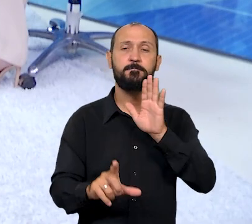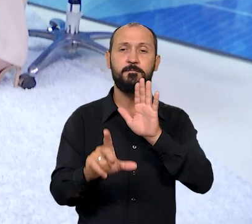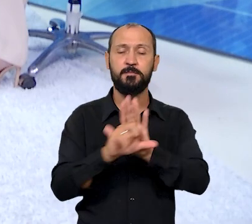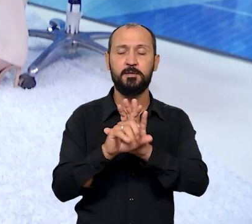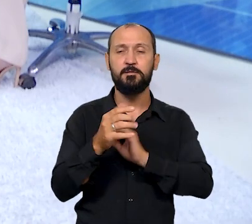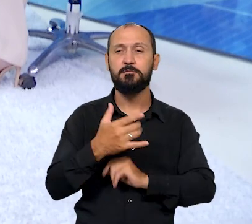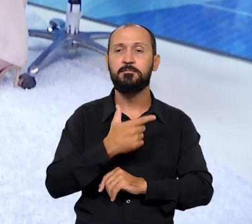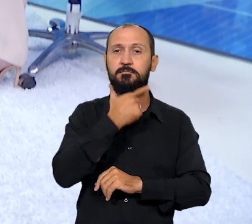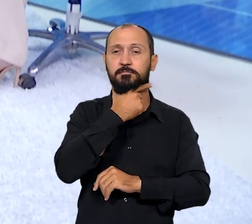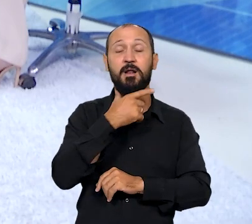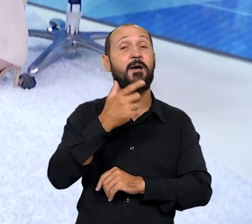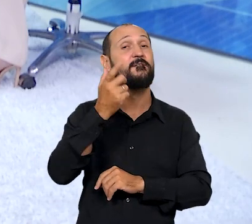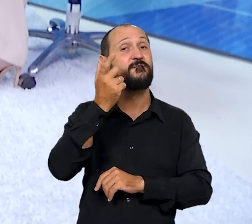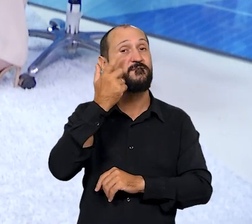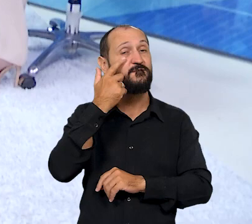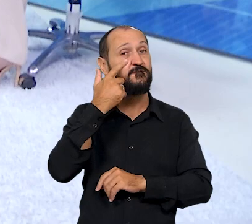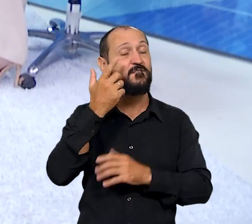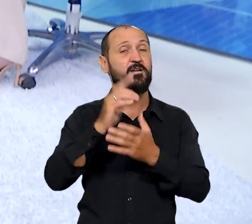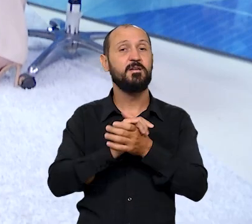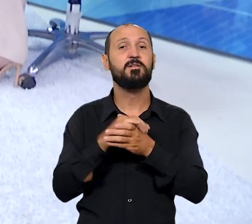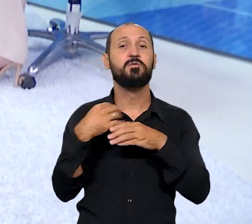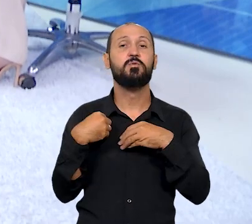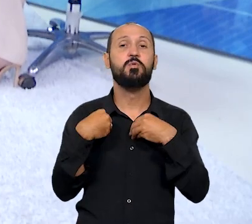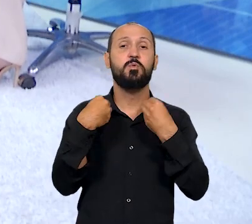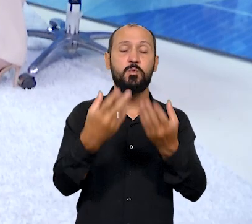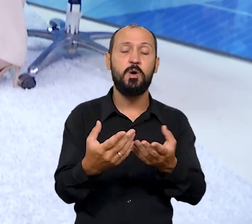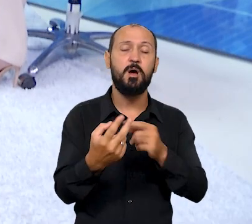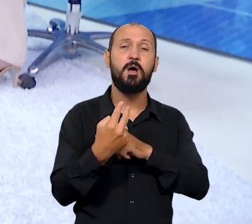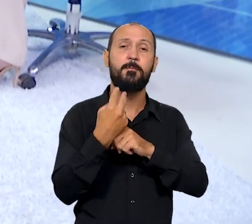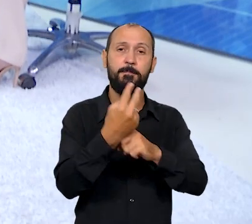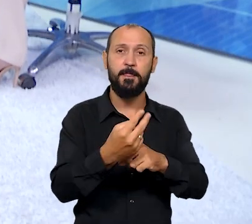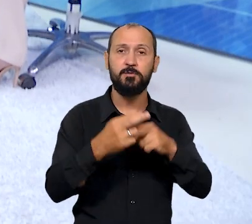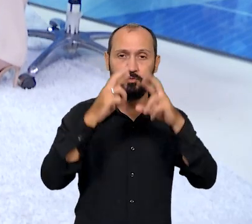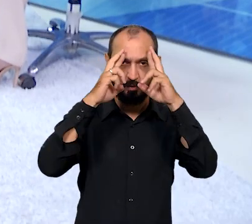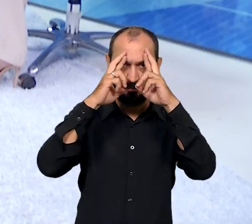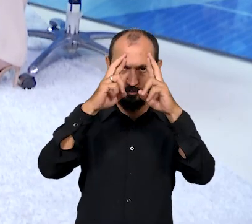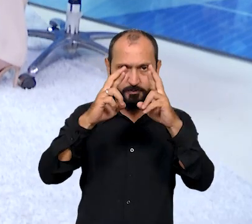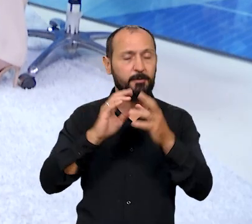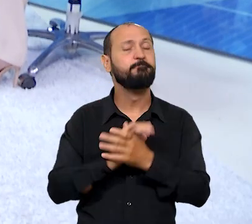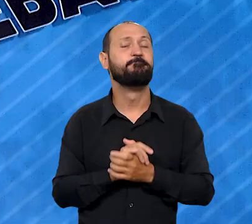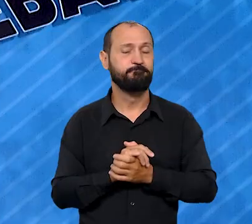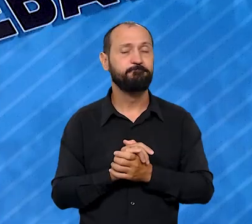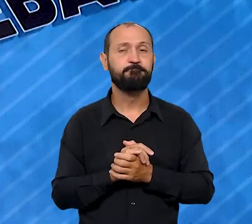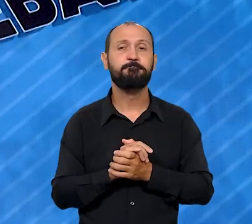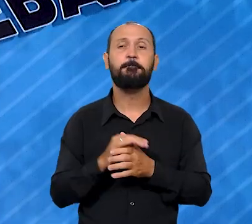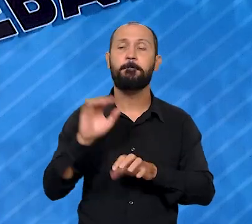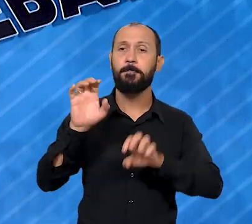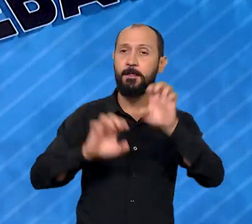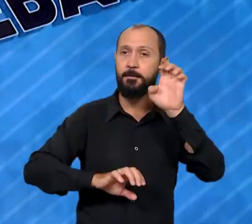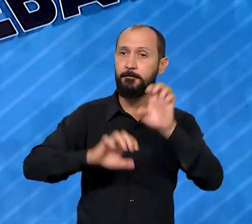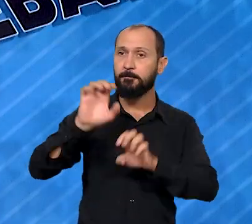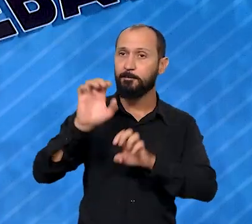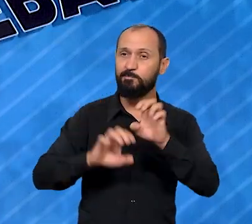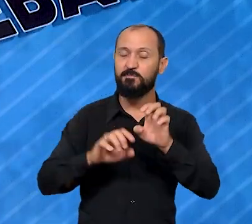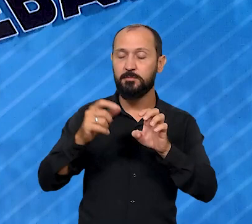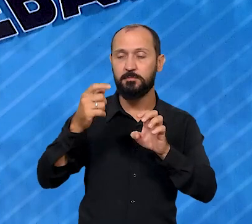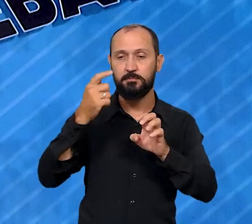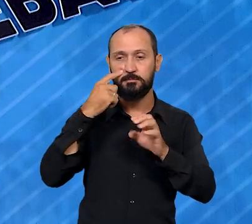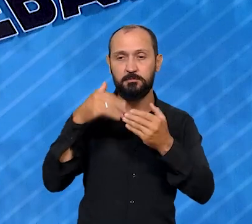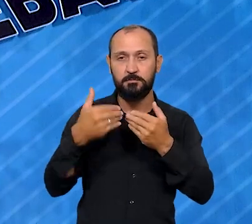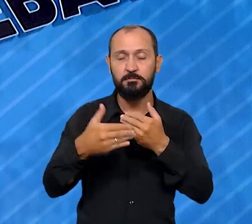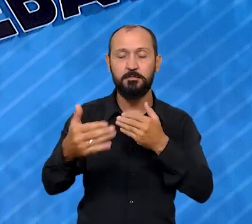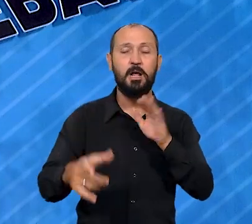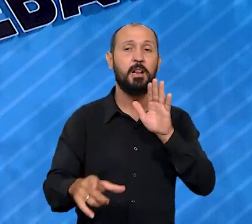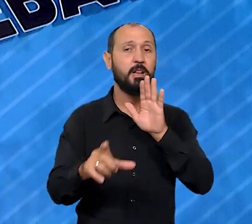própria lei do superendividamento, ela prevê essa questão da oferta de um crédito responsável, né? Então, as empresas, hoje em